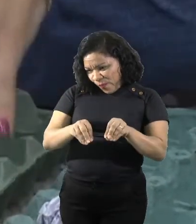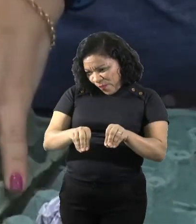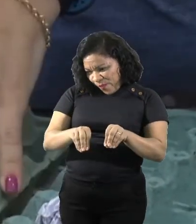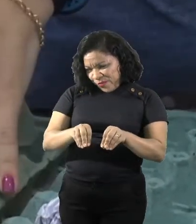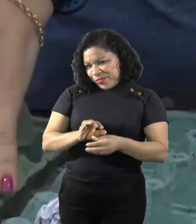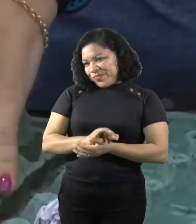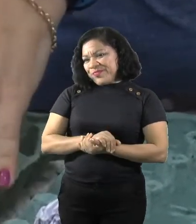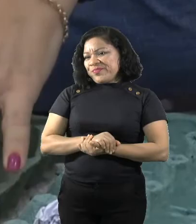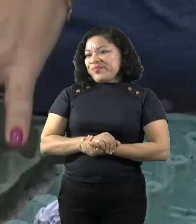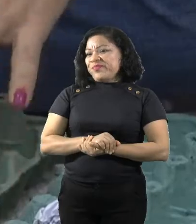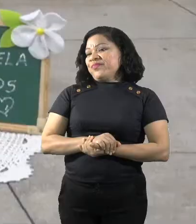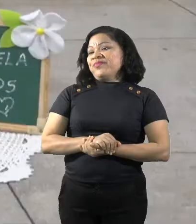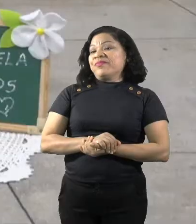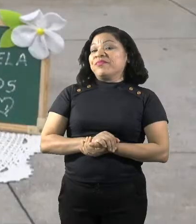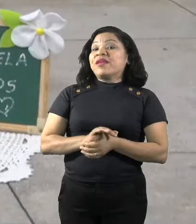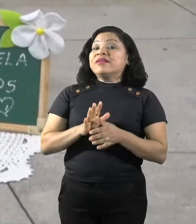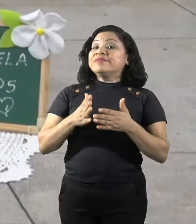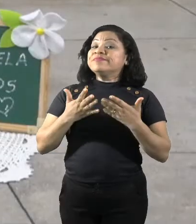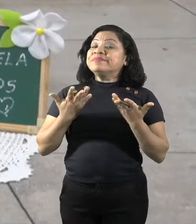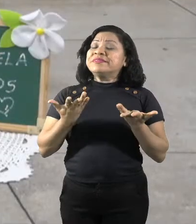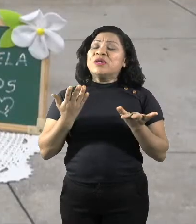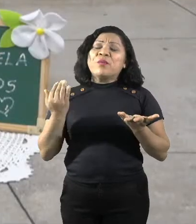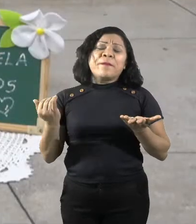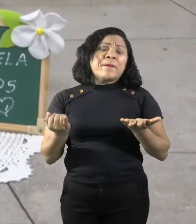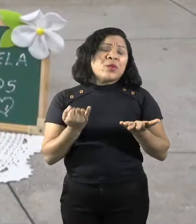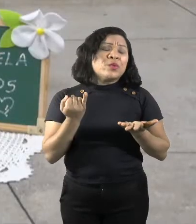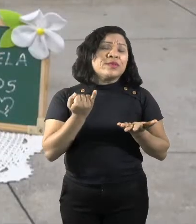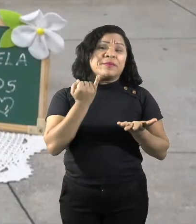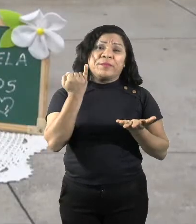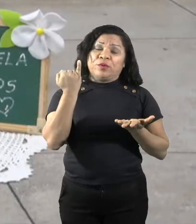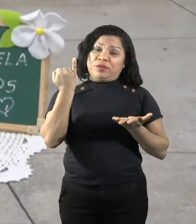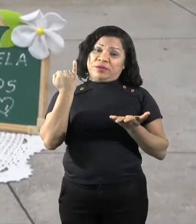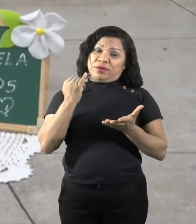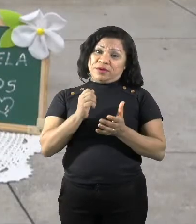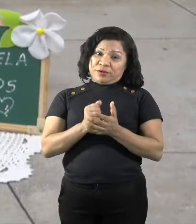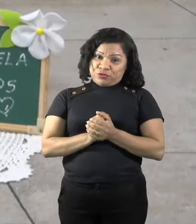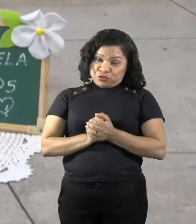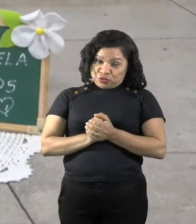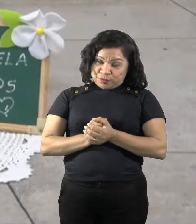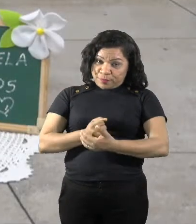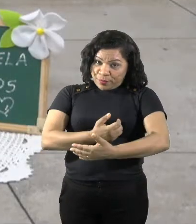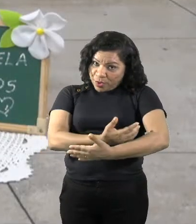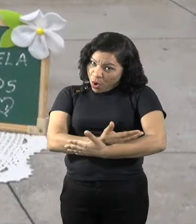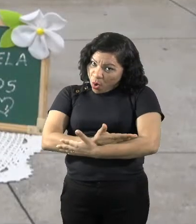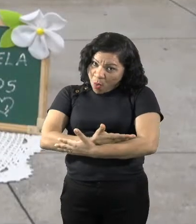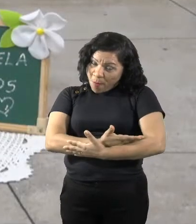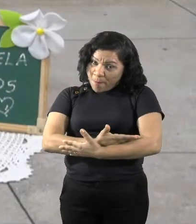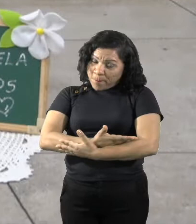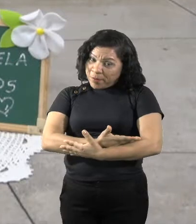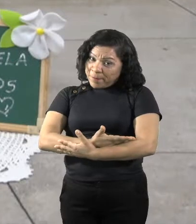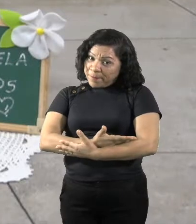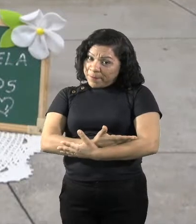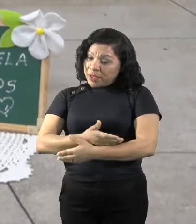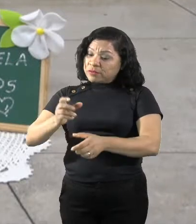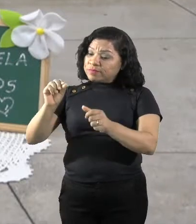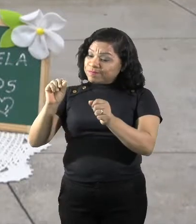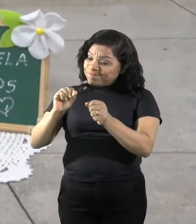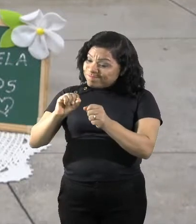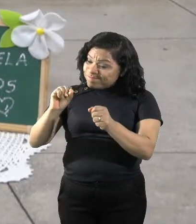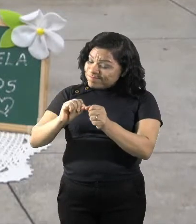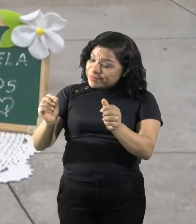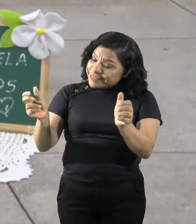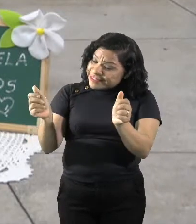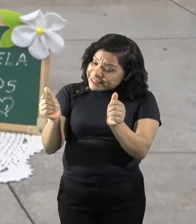Nesse momento, família, é importante você deixar que o seu bebê também faça junto com você